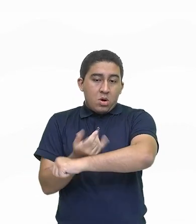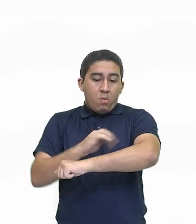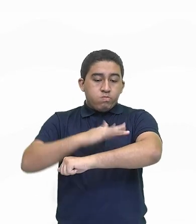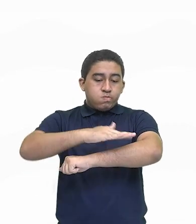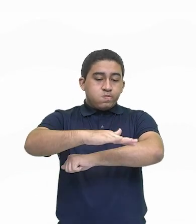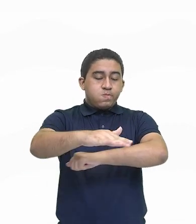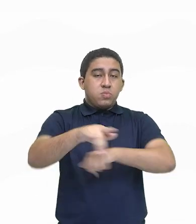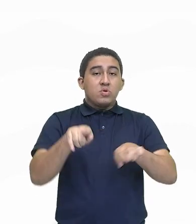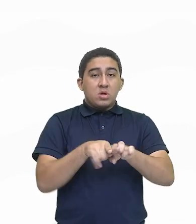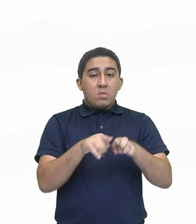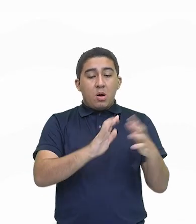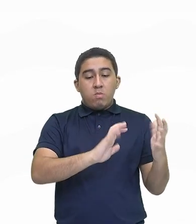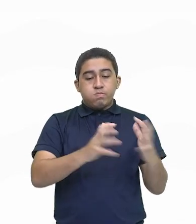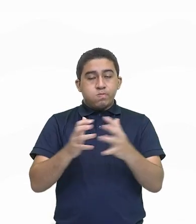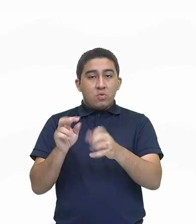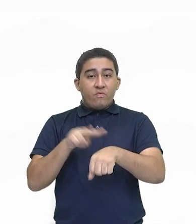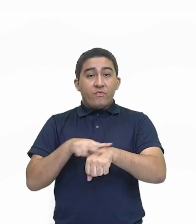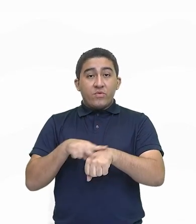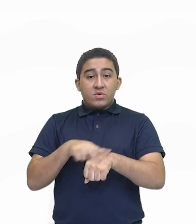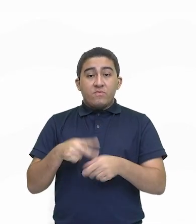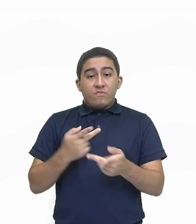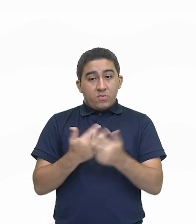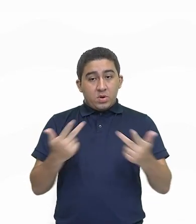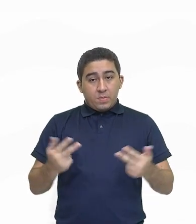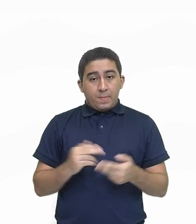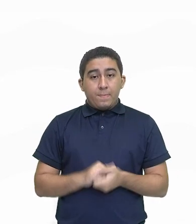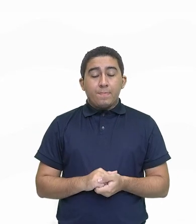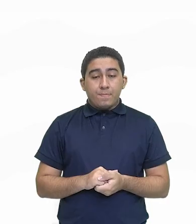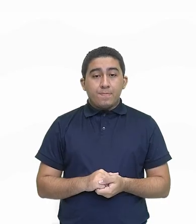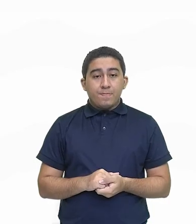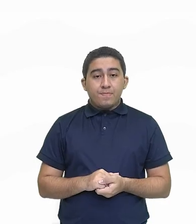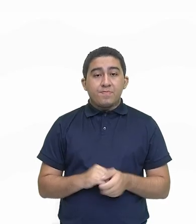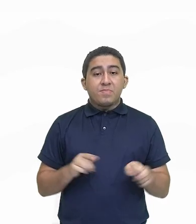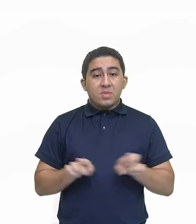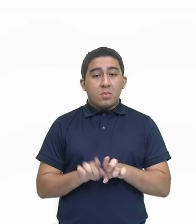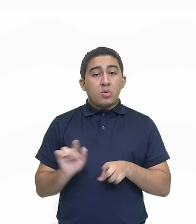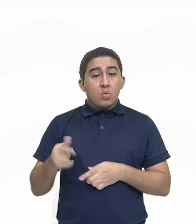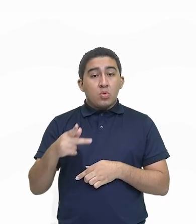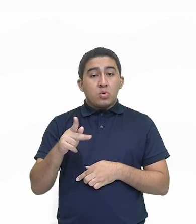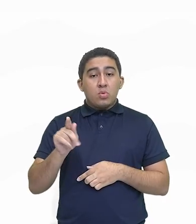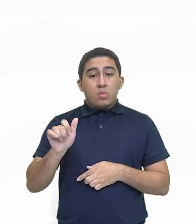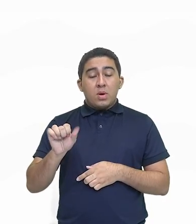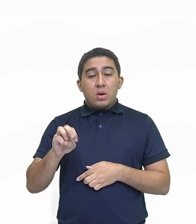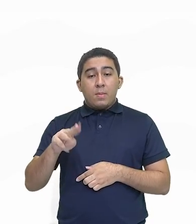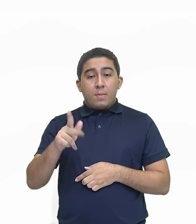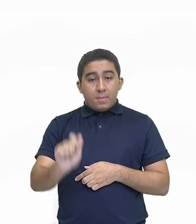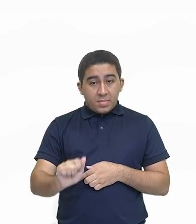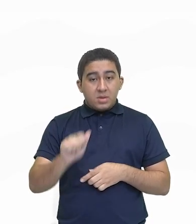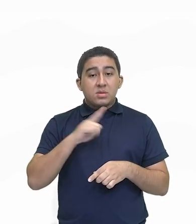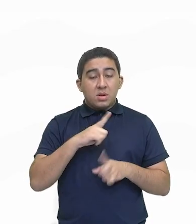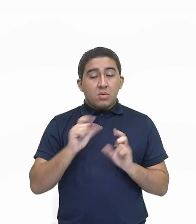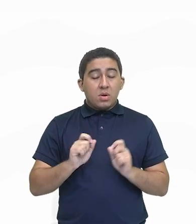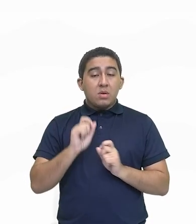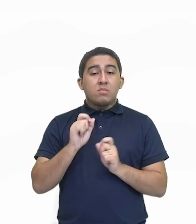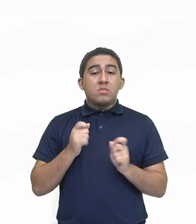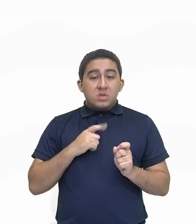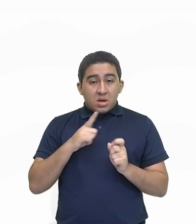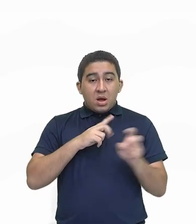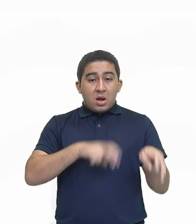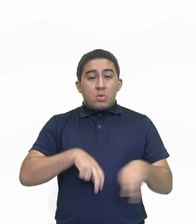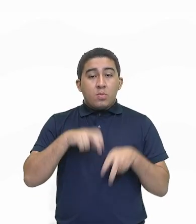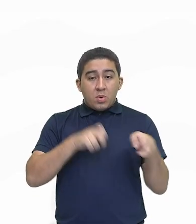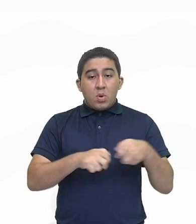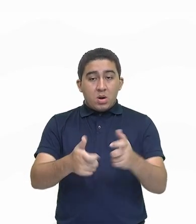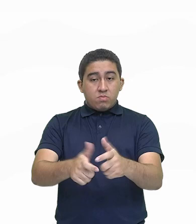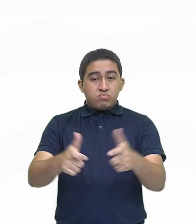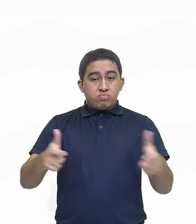e arbustos. E nós temos aí no bioma Pampa, né, essa expansão da